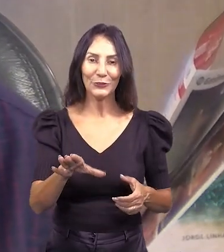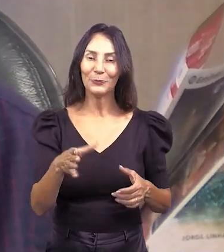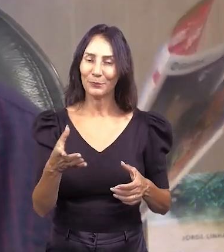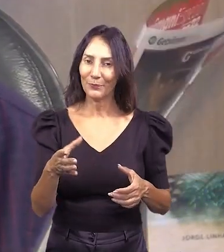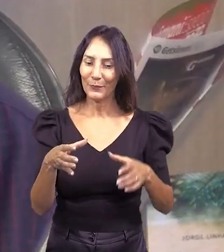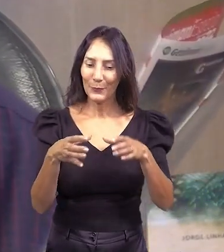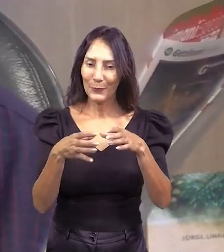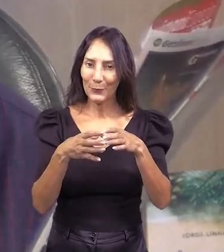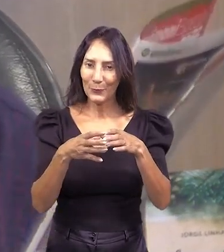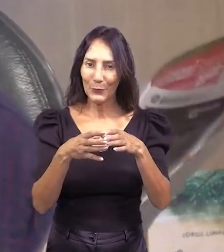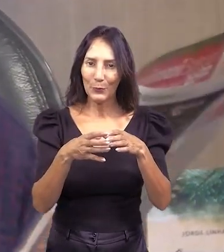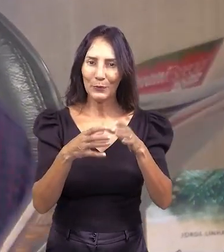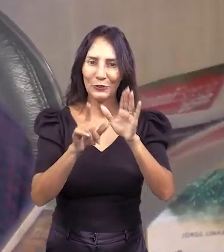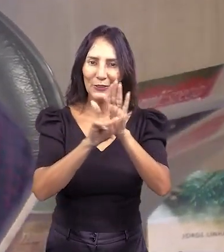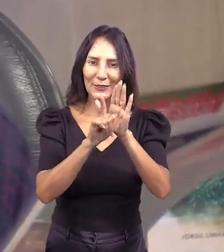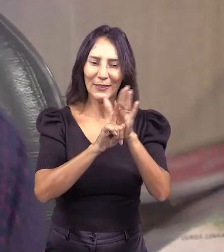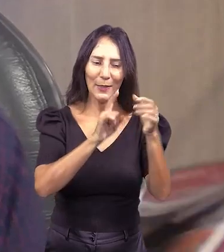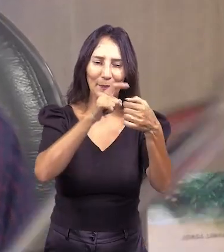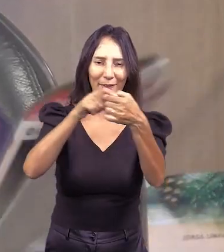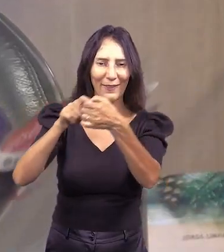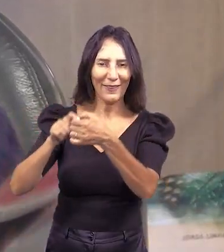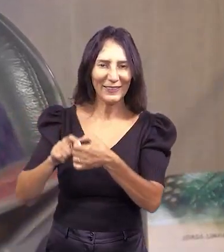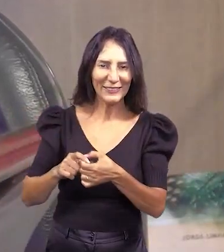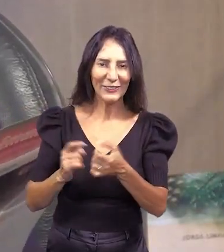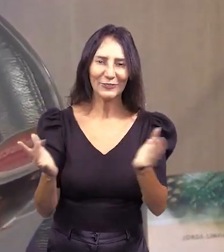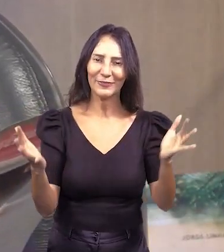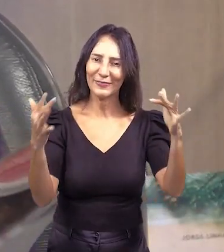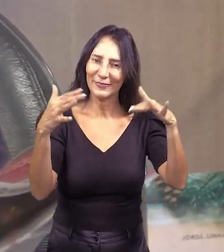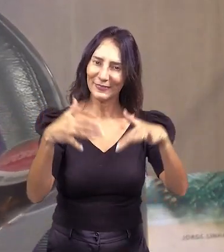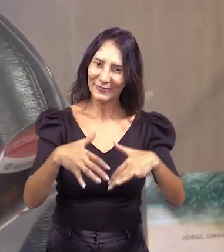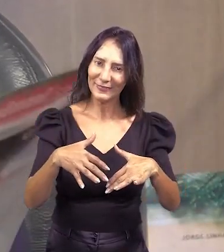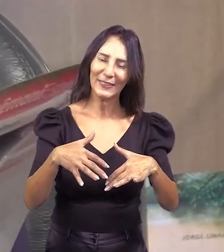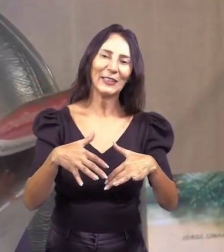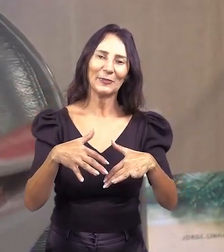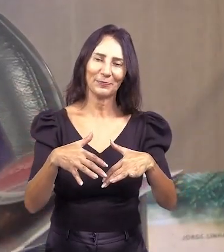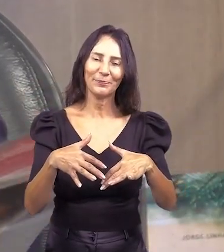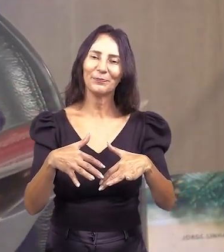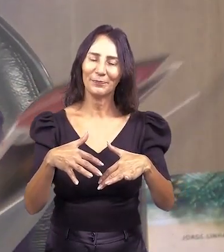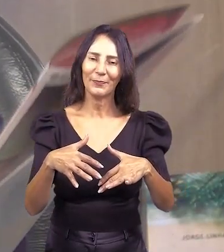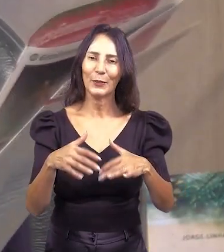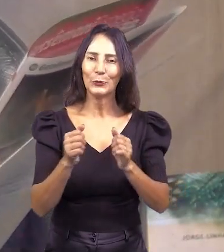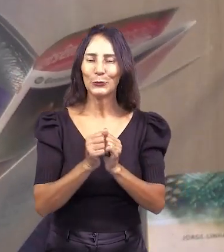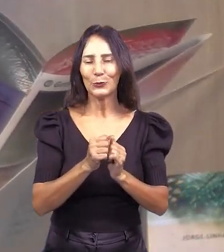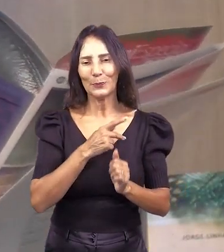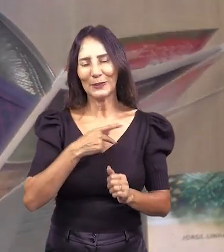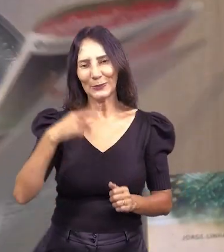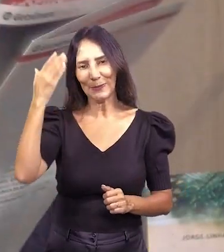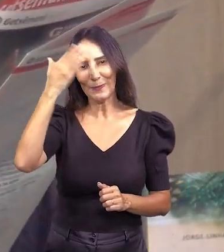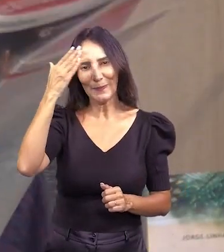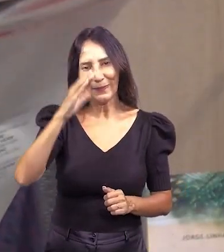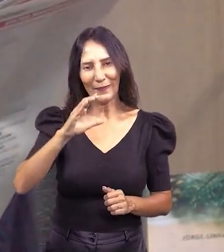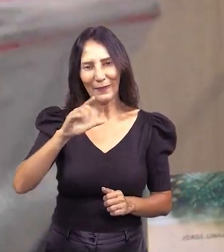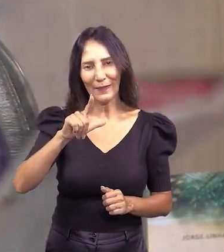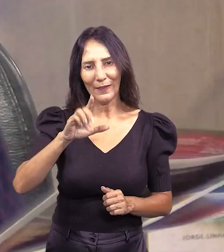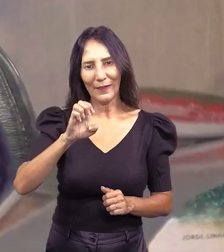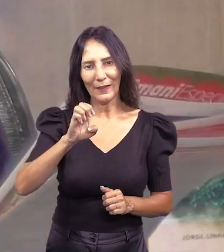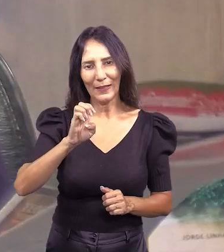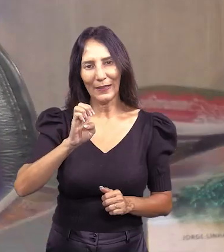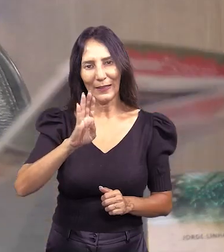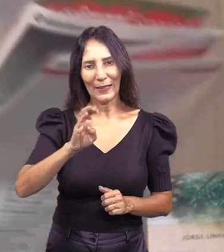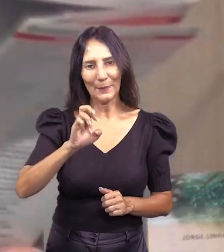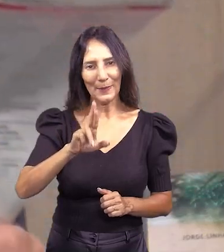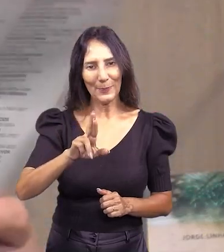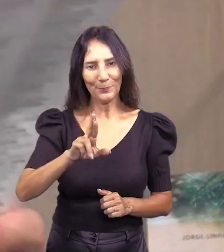os pastores das missões, estaremos reunidos aqui, juntamente com o pastor Uziel e o pastor Kleber Agapito. Que